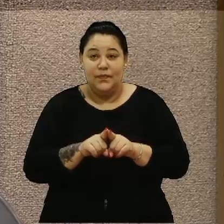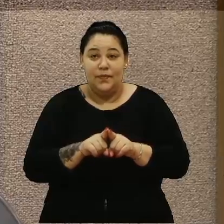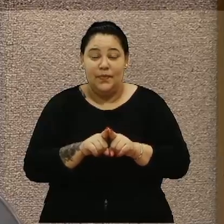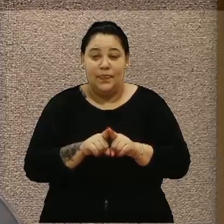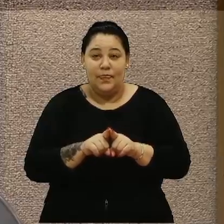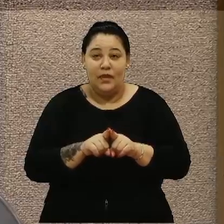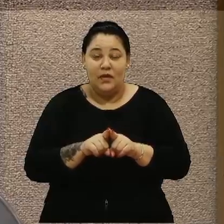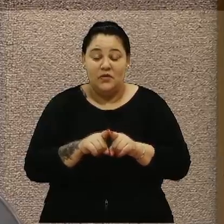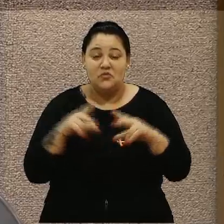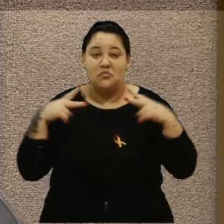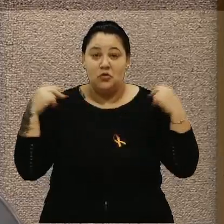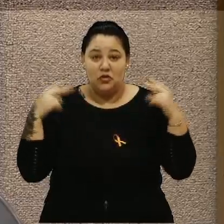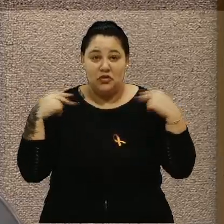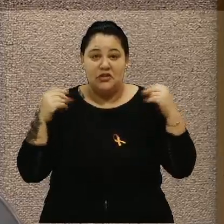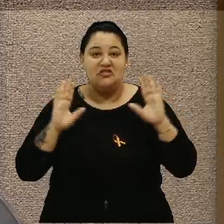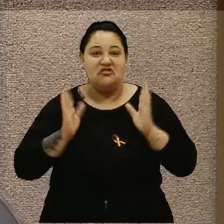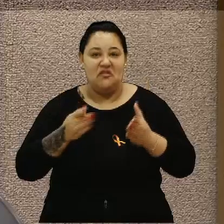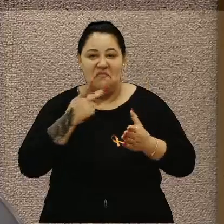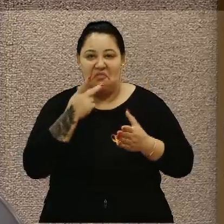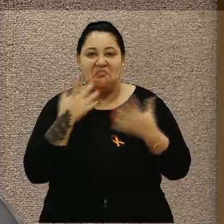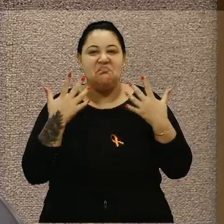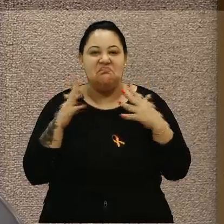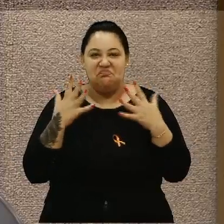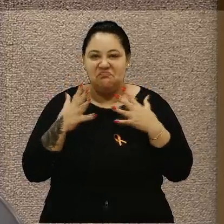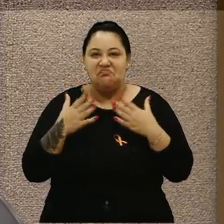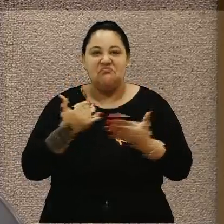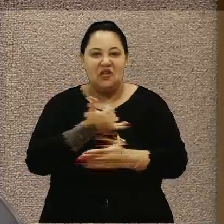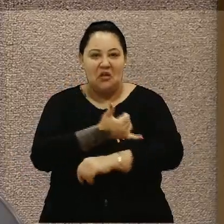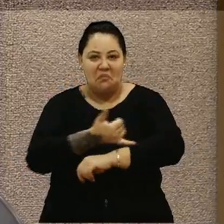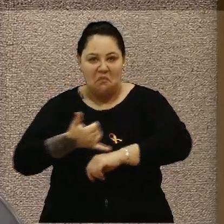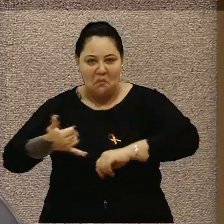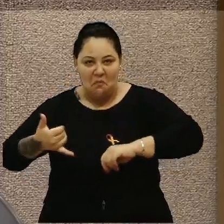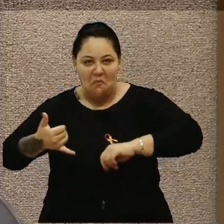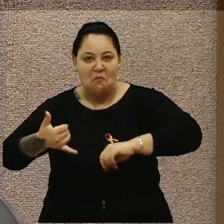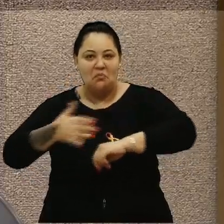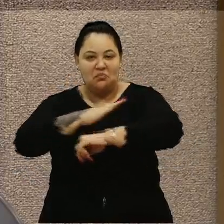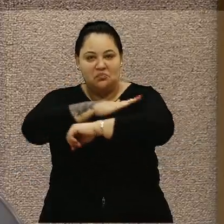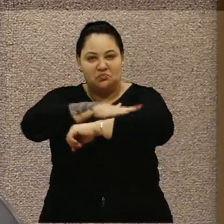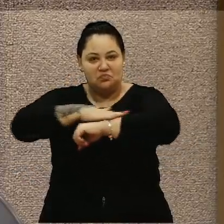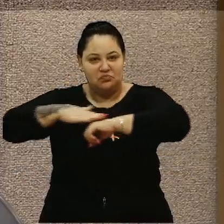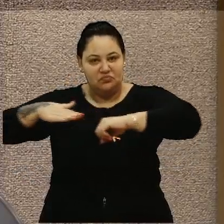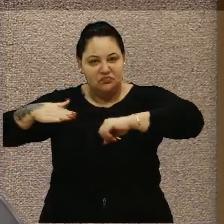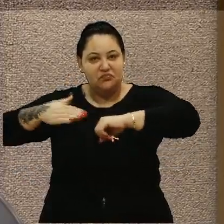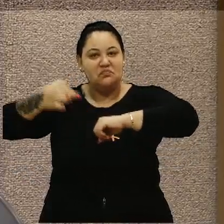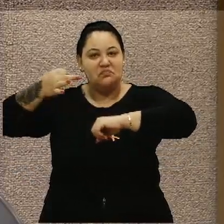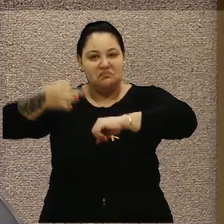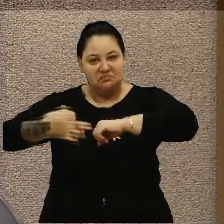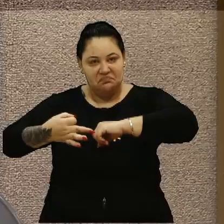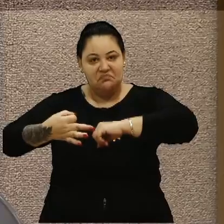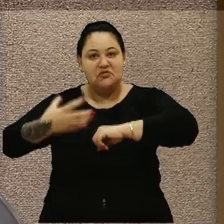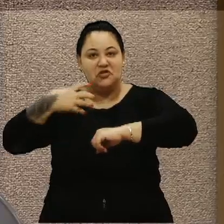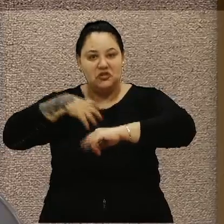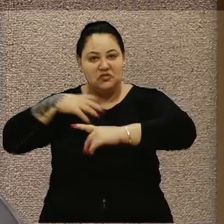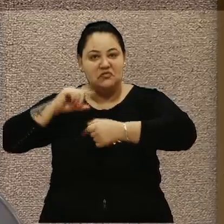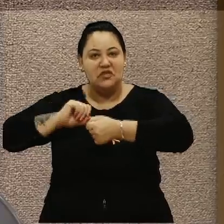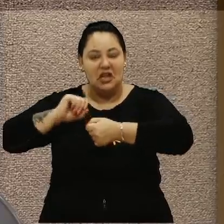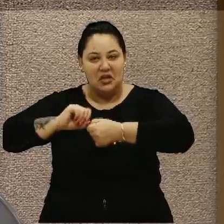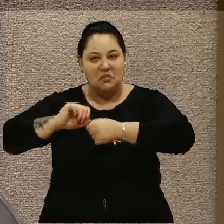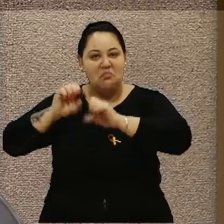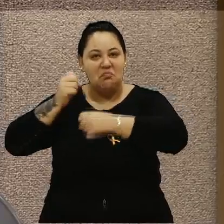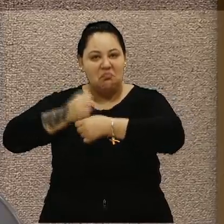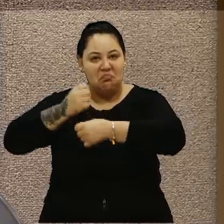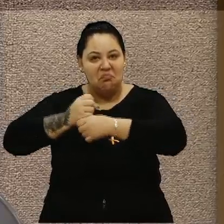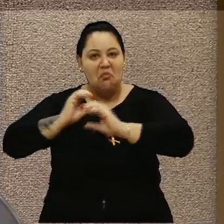pista, né? Toda ela com segurança, com a forma como aquele asfalto tem que ser feito. Agora, de fato, né, os vereadores têm razão,